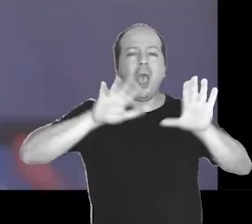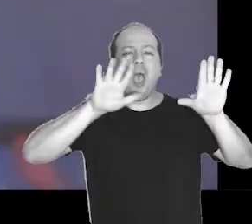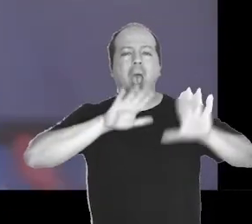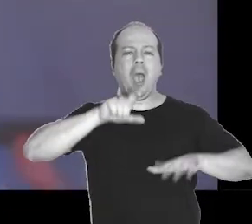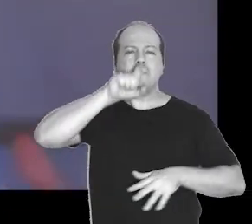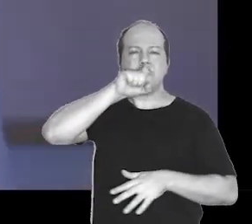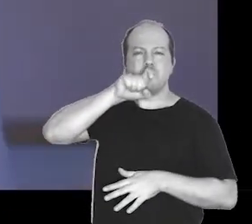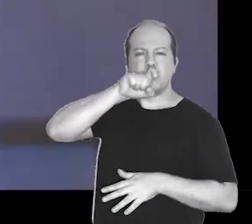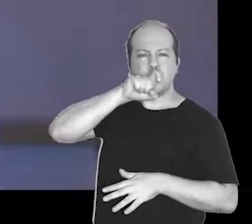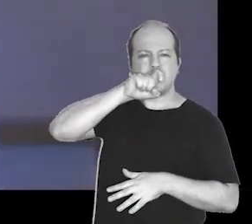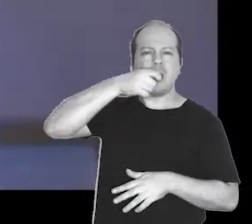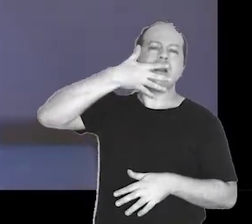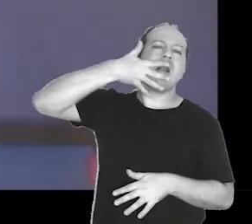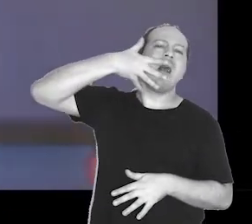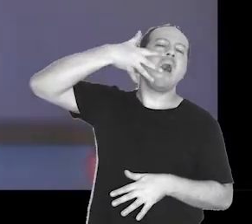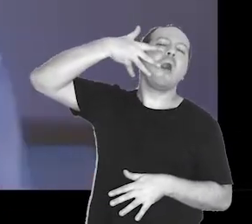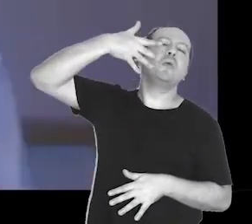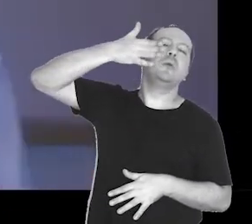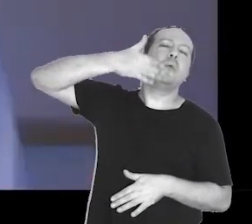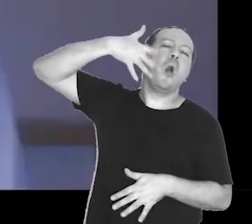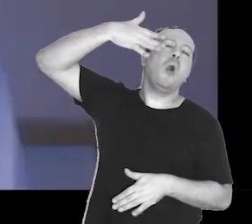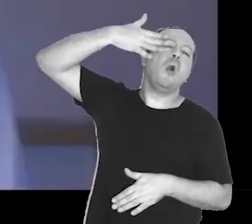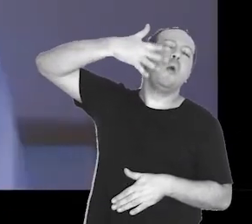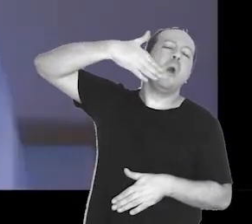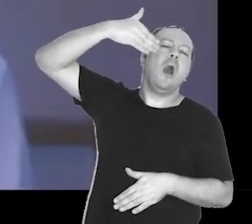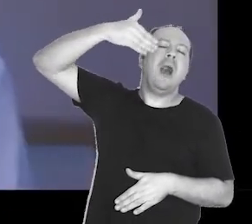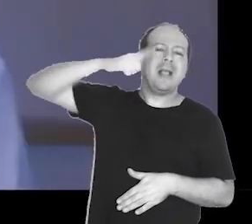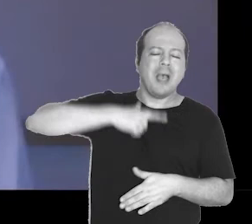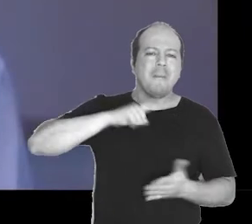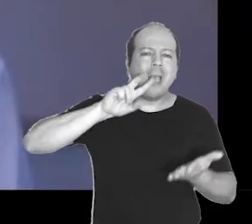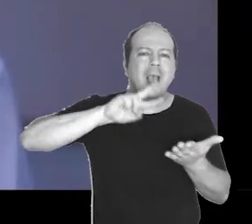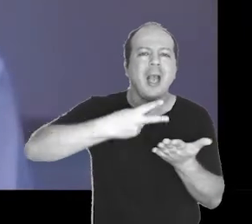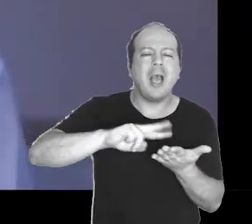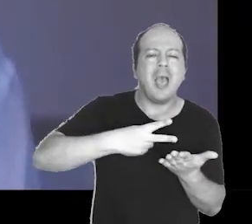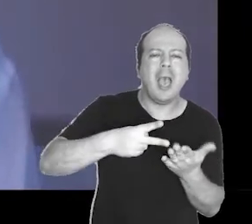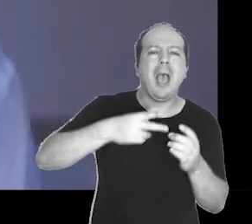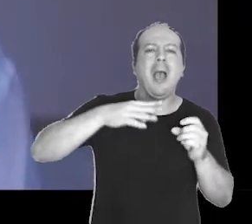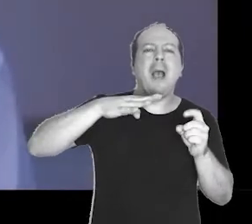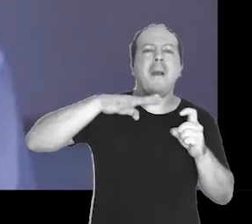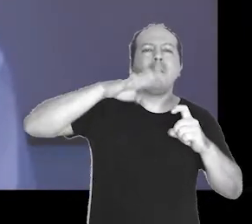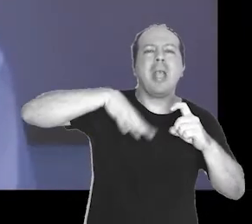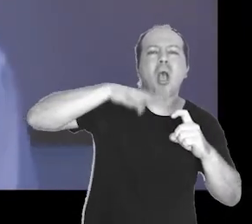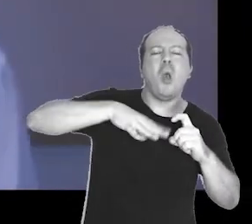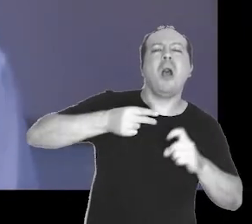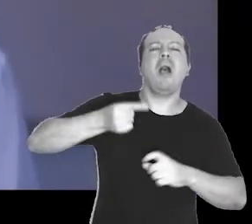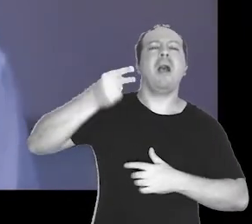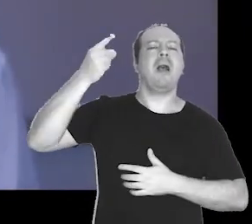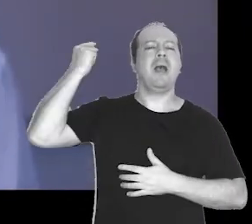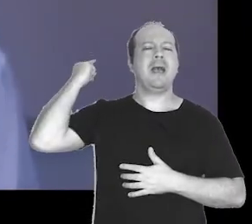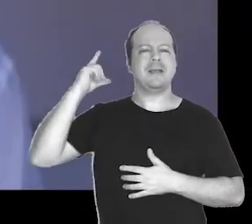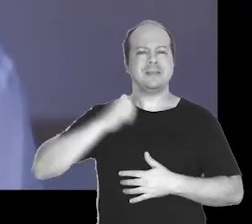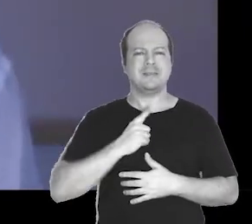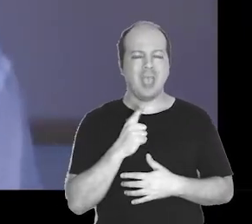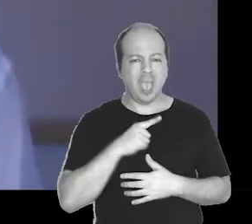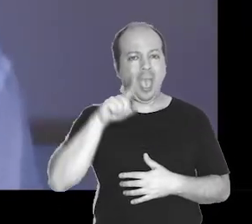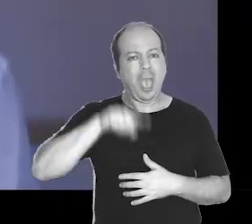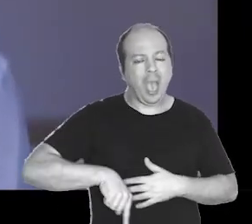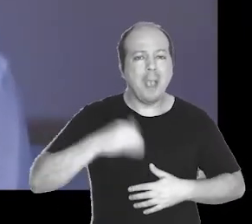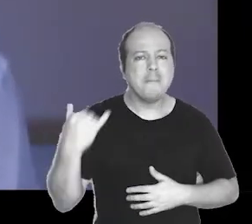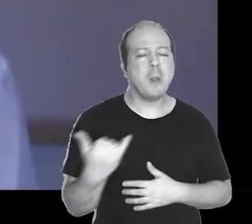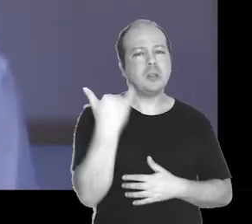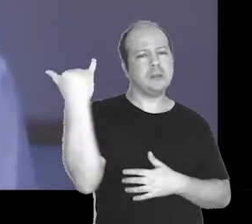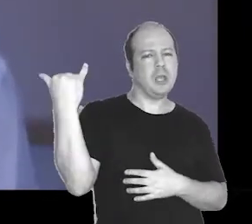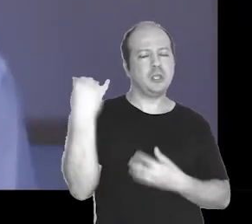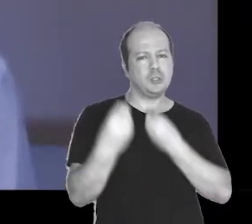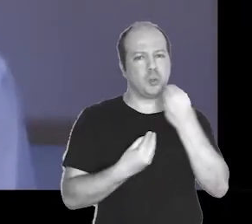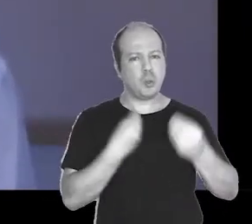abutre e da cauda, sobretudo nas traduções e mitologias antigas, então uma peça muito importante do